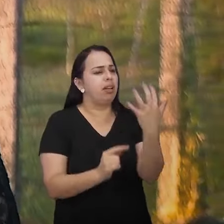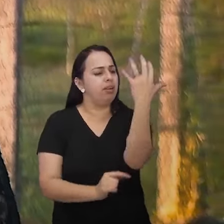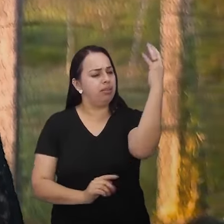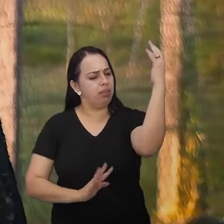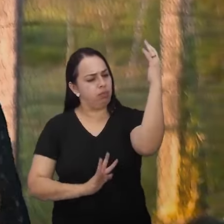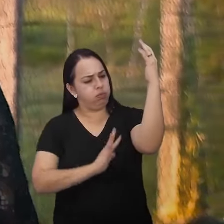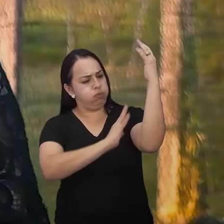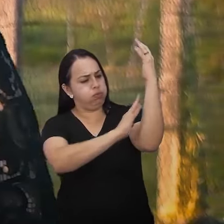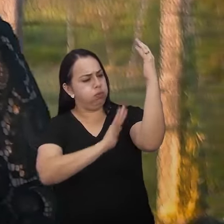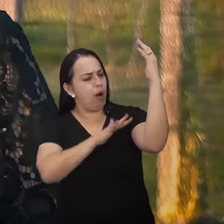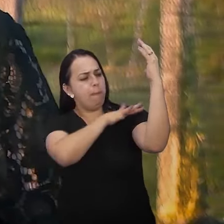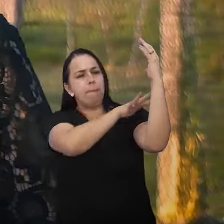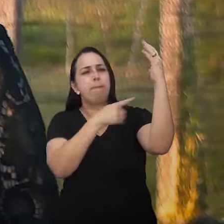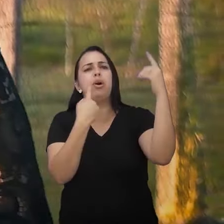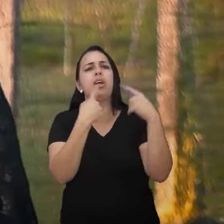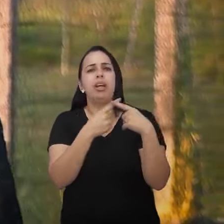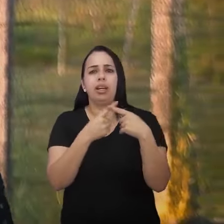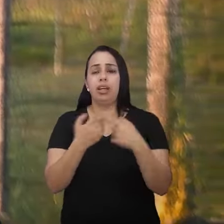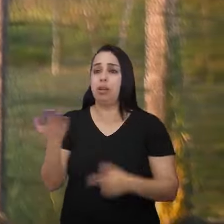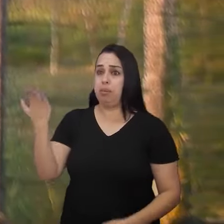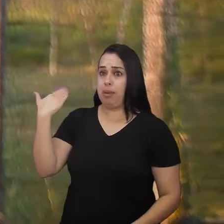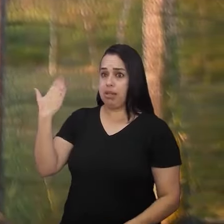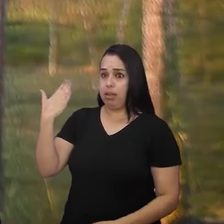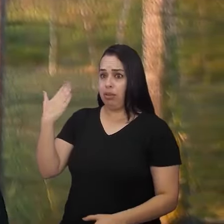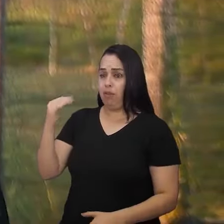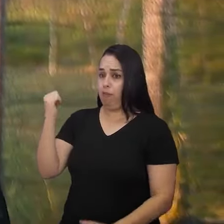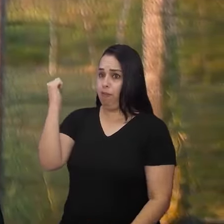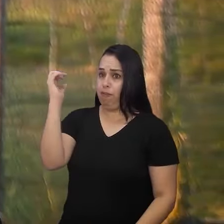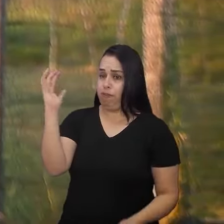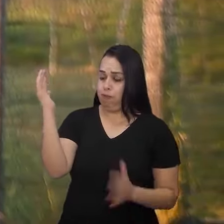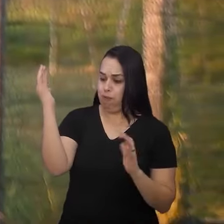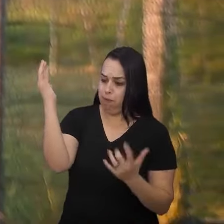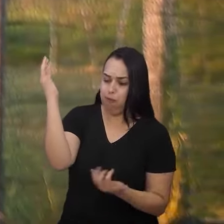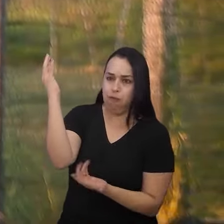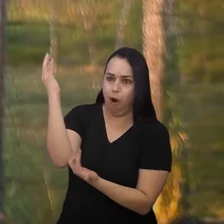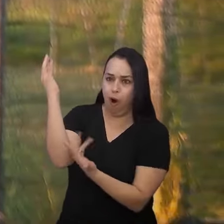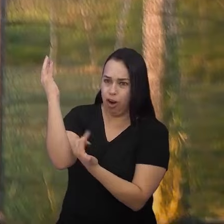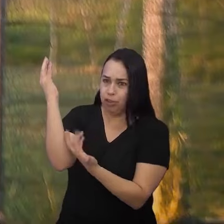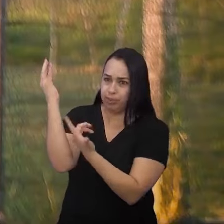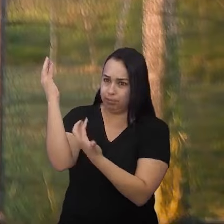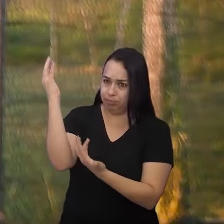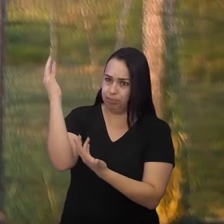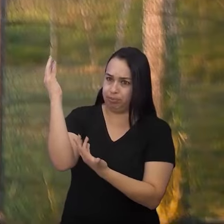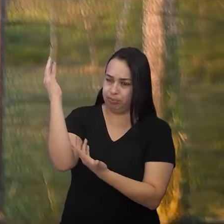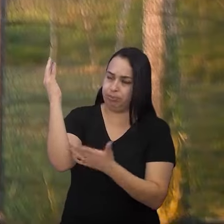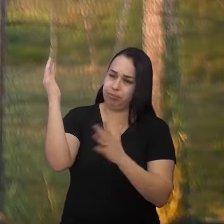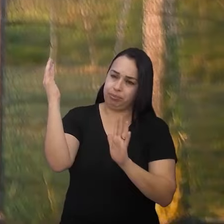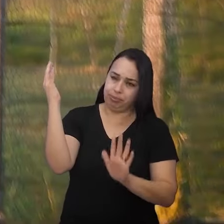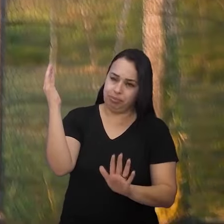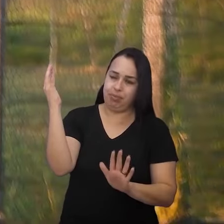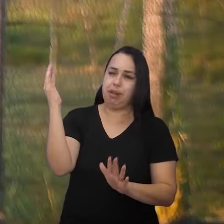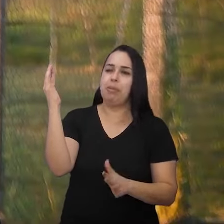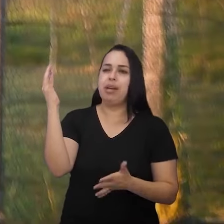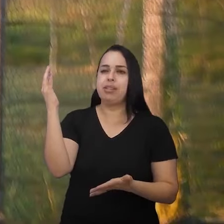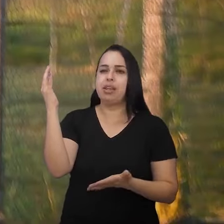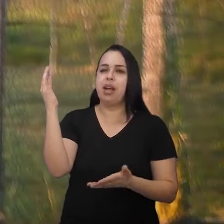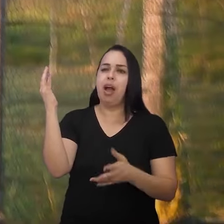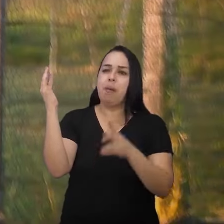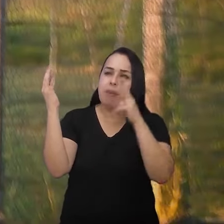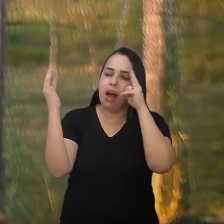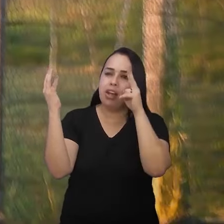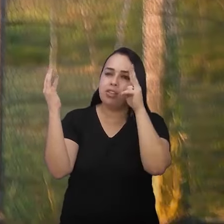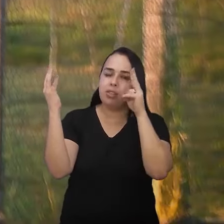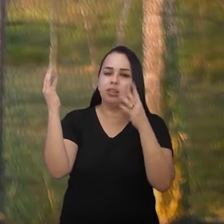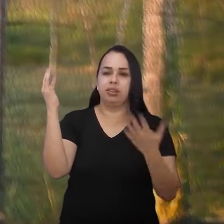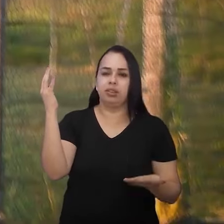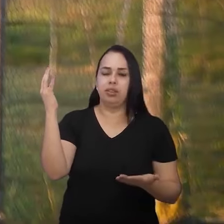em volta dele? É porque pegou fogo, né? Várias vezes. Mas tem uma razão histórica para isso.